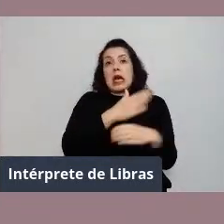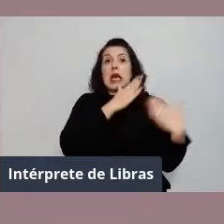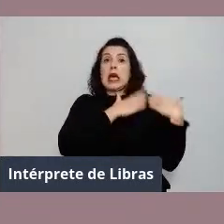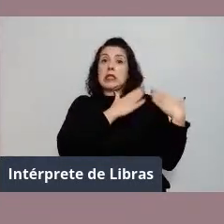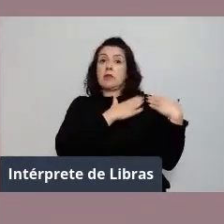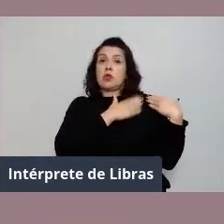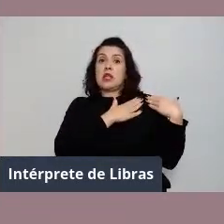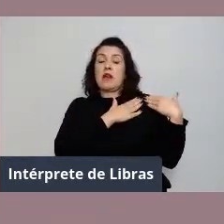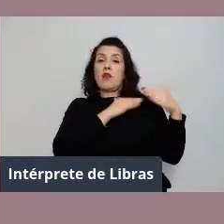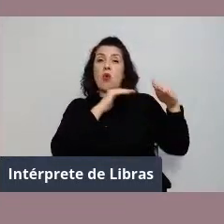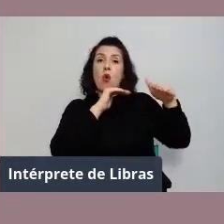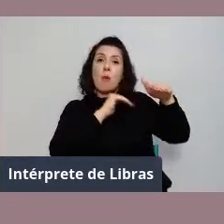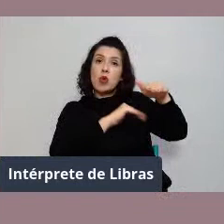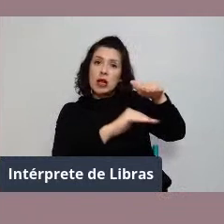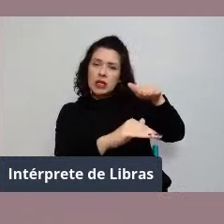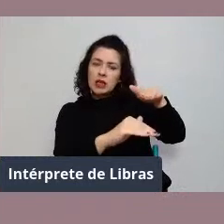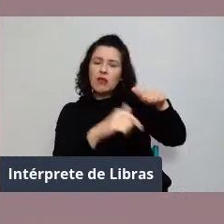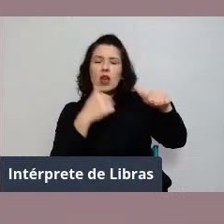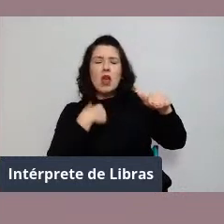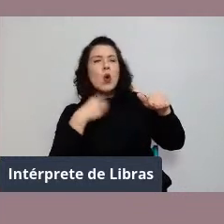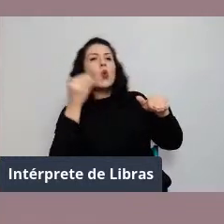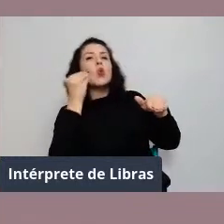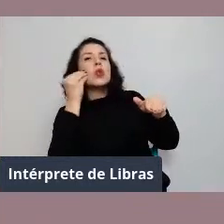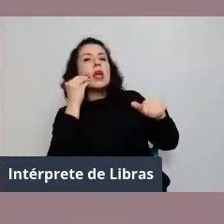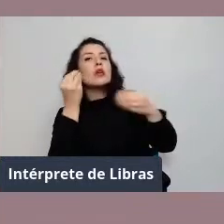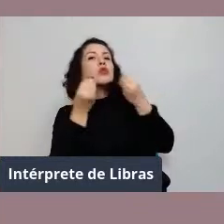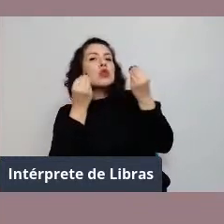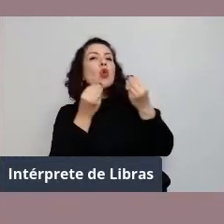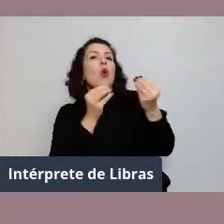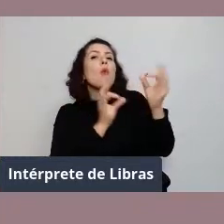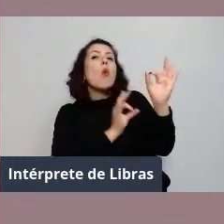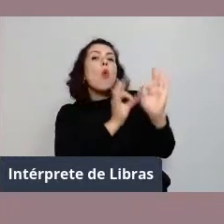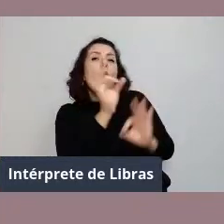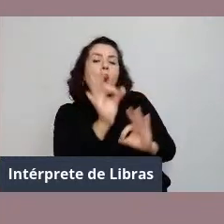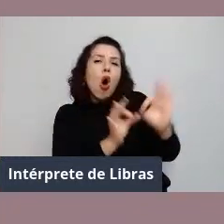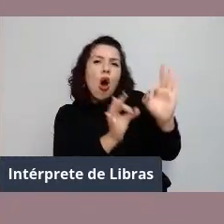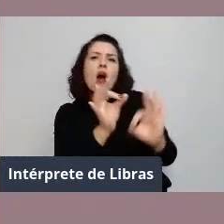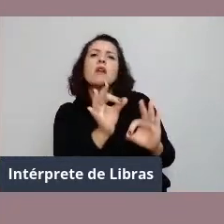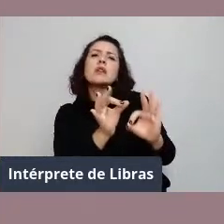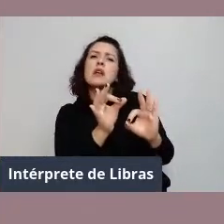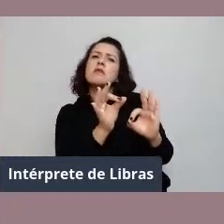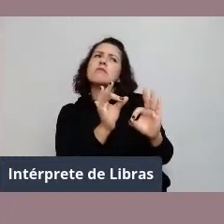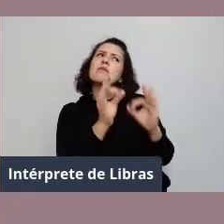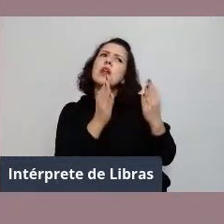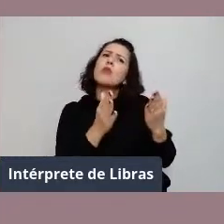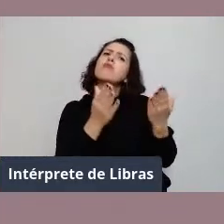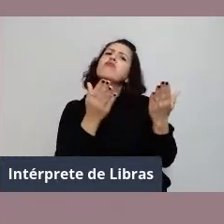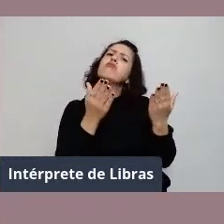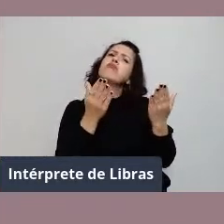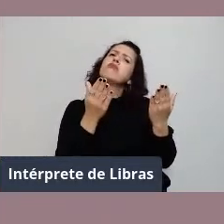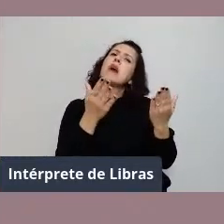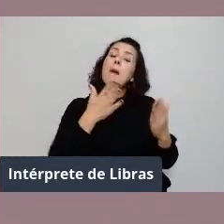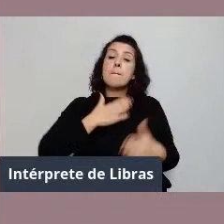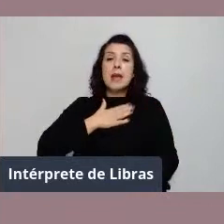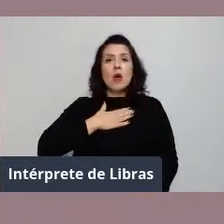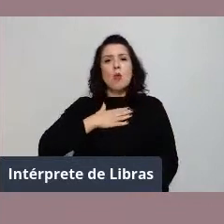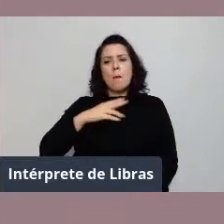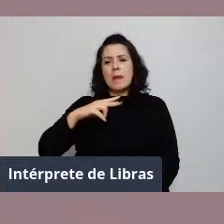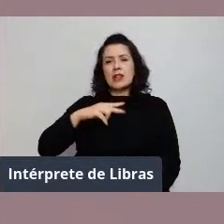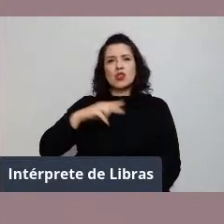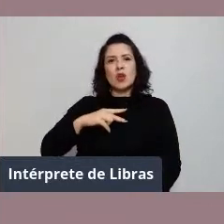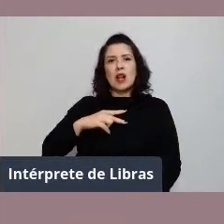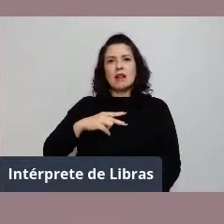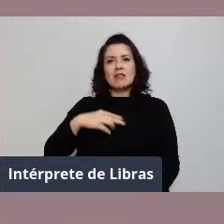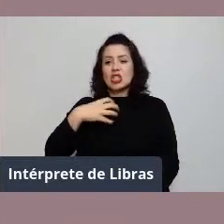eu vou tentando sobrepor a essa ordem as minhas próprias maneiras de